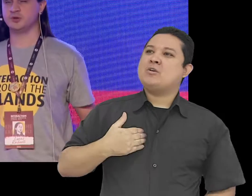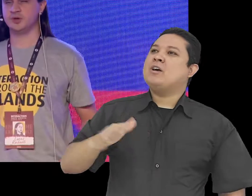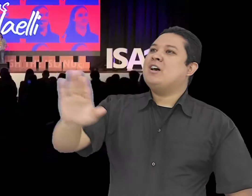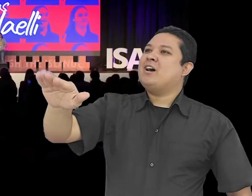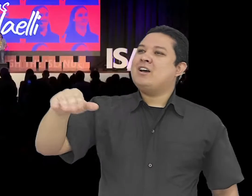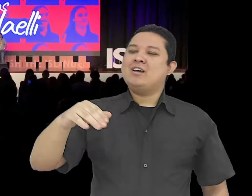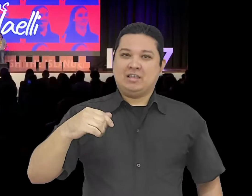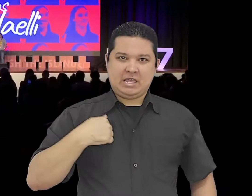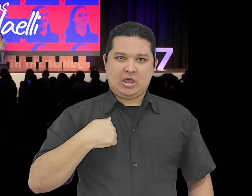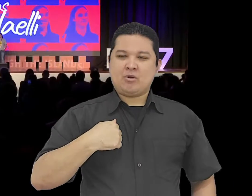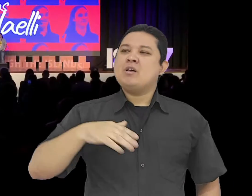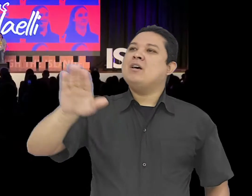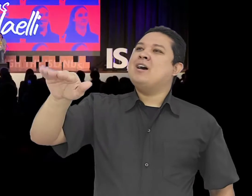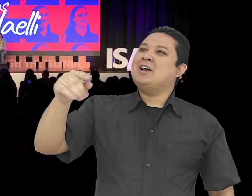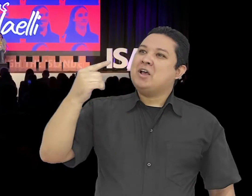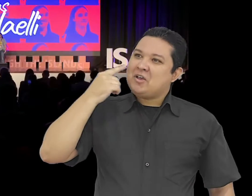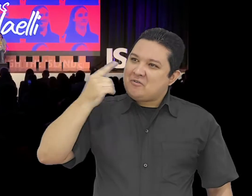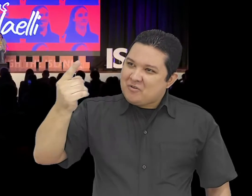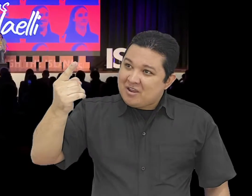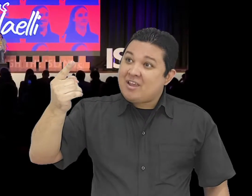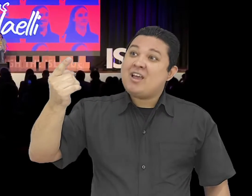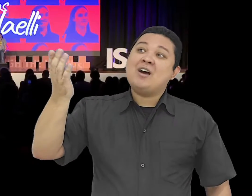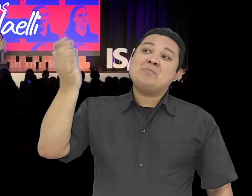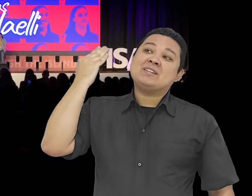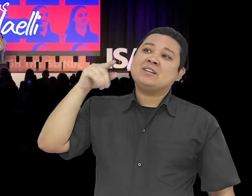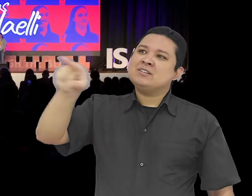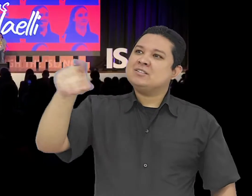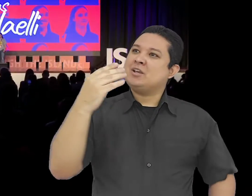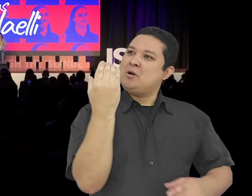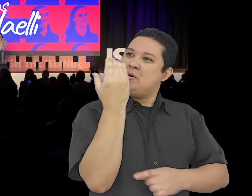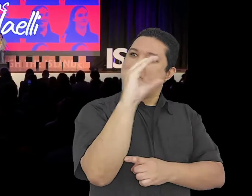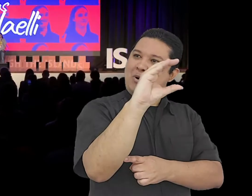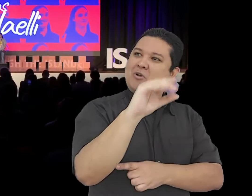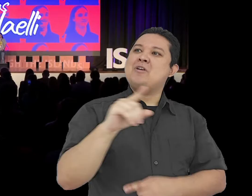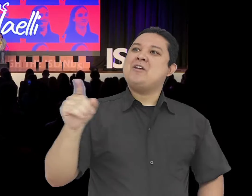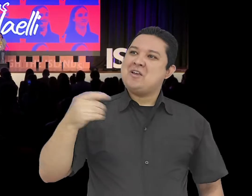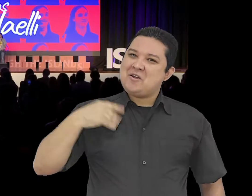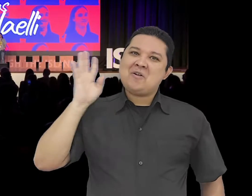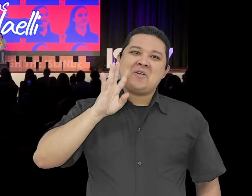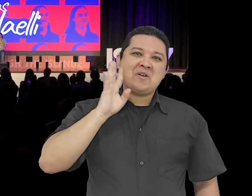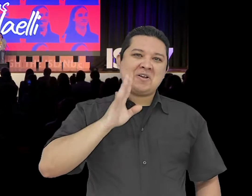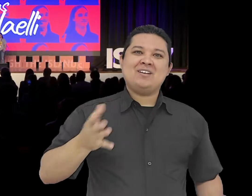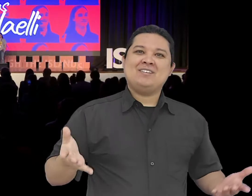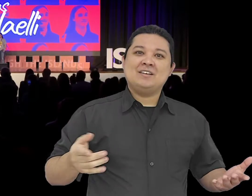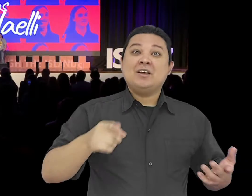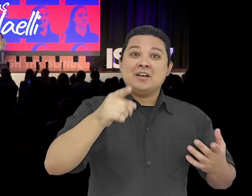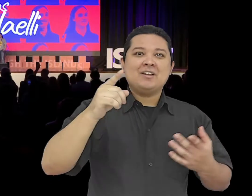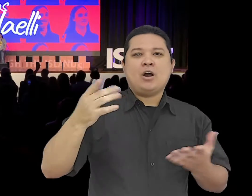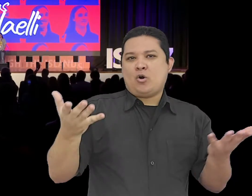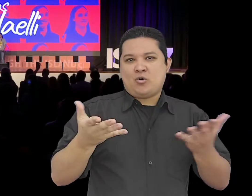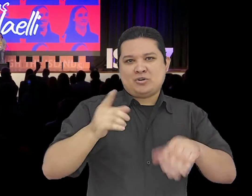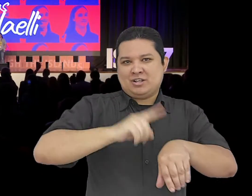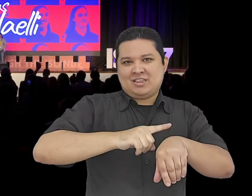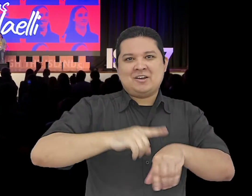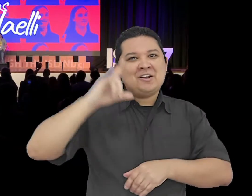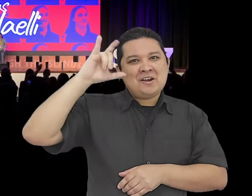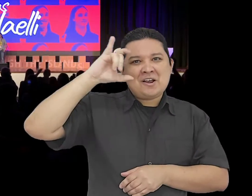muito doido. A gente está num ano onde eu tenho Instagram, tiro foto e falo sobre imagem, né? É muito legal,